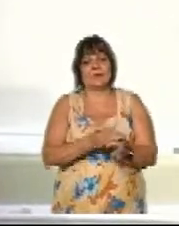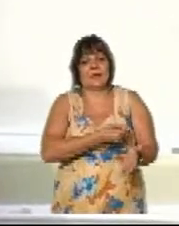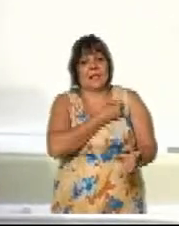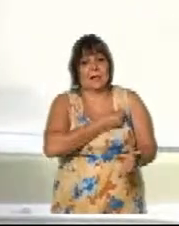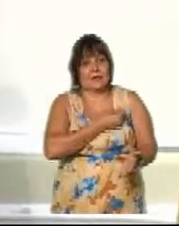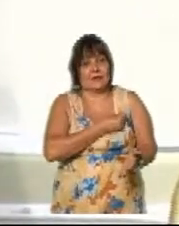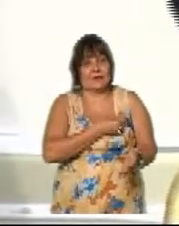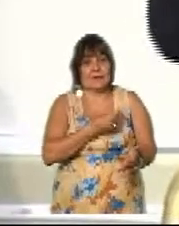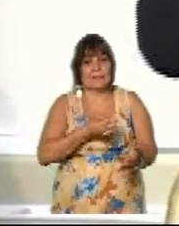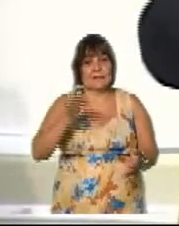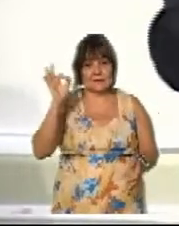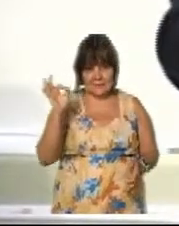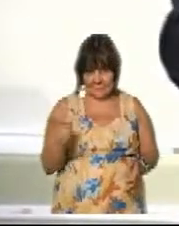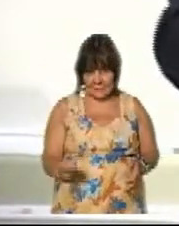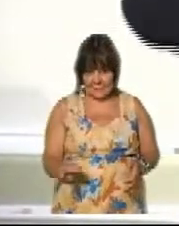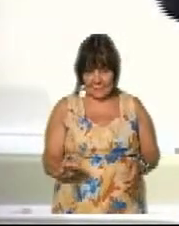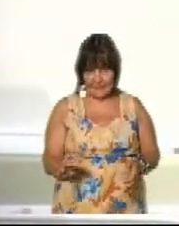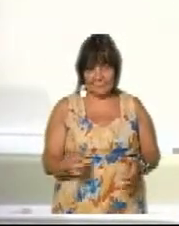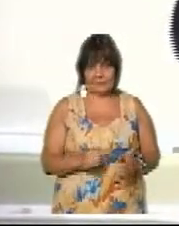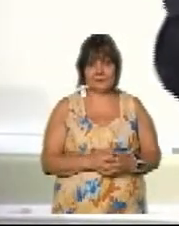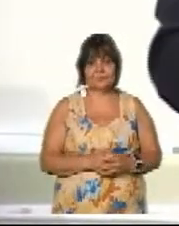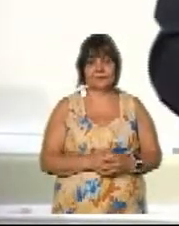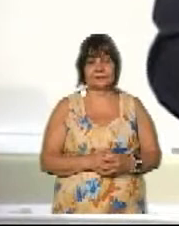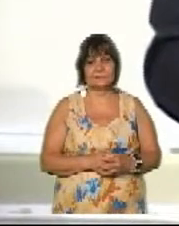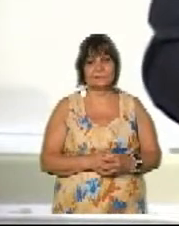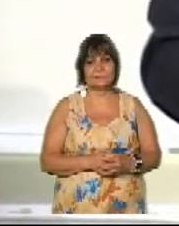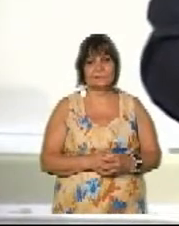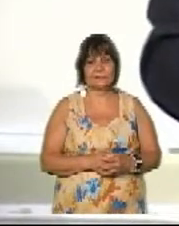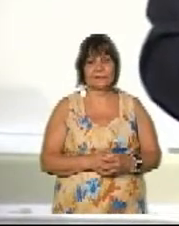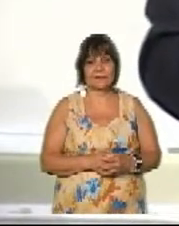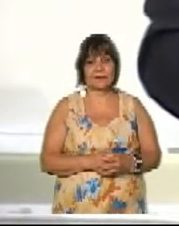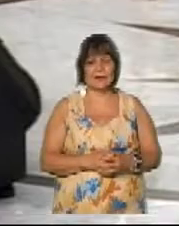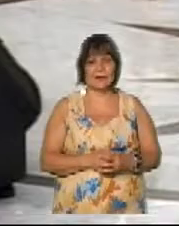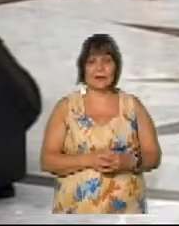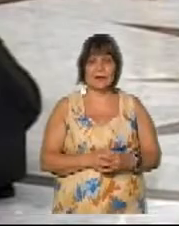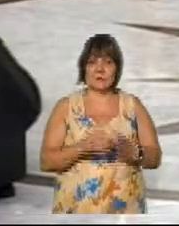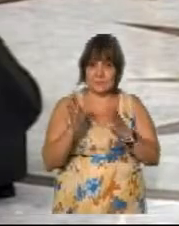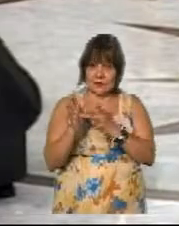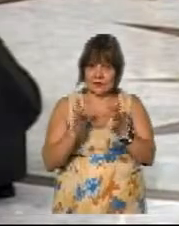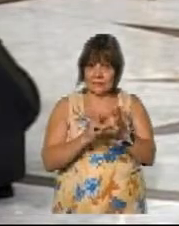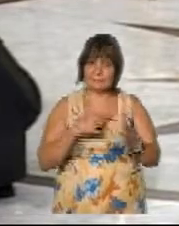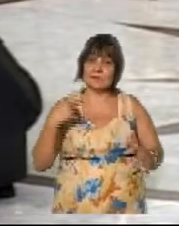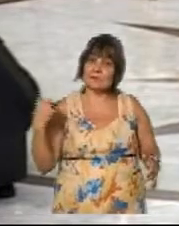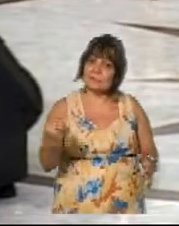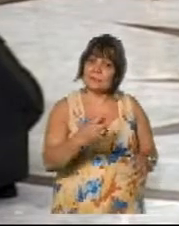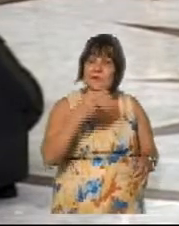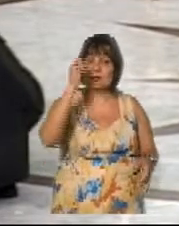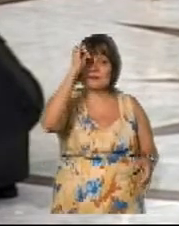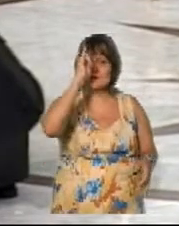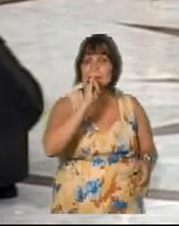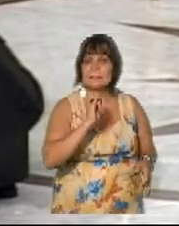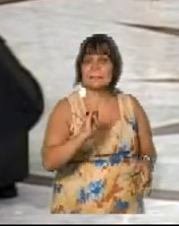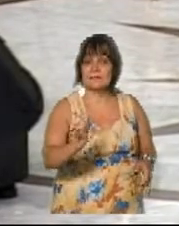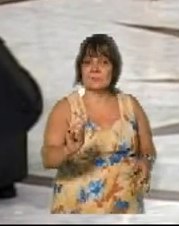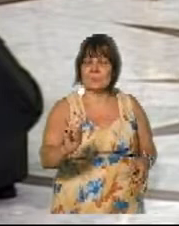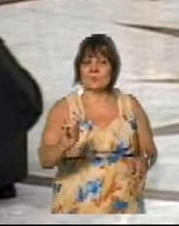para todas as áreas da vida, nós encontramos em Jesus. Ele é o nosso profeta. Ele foi